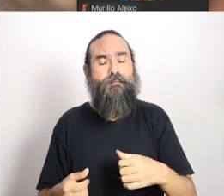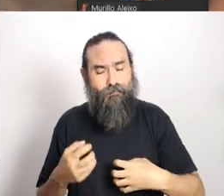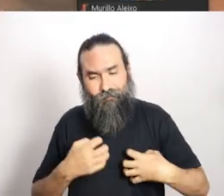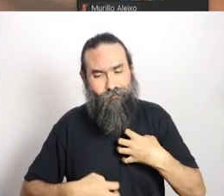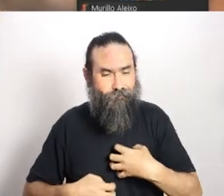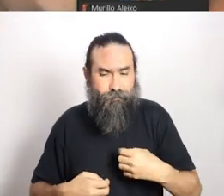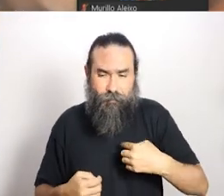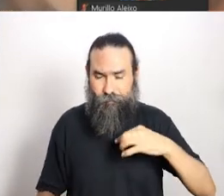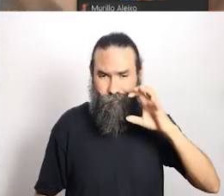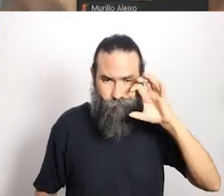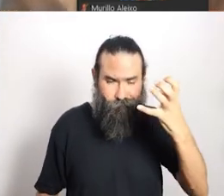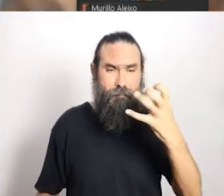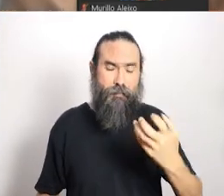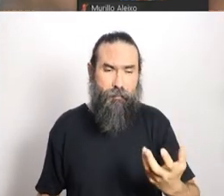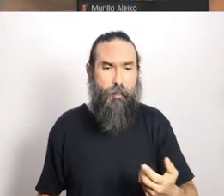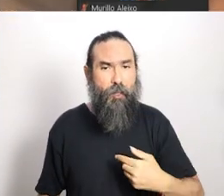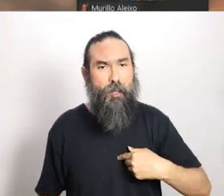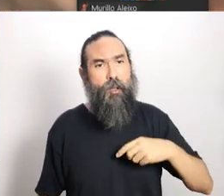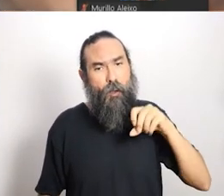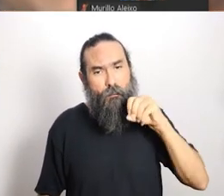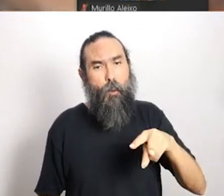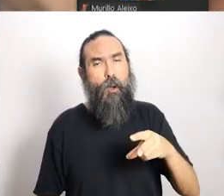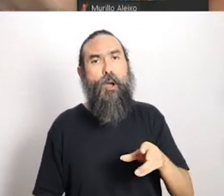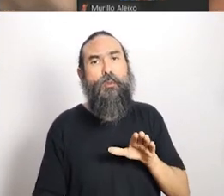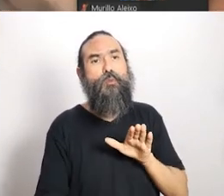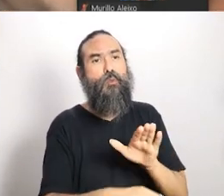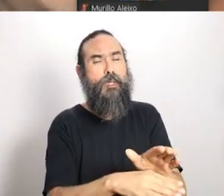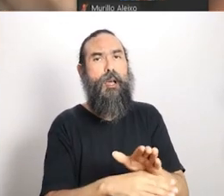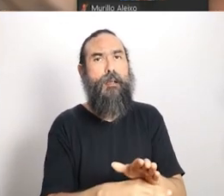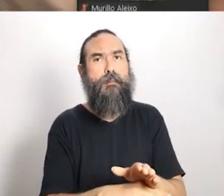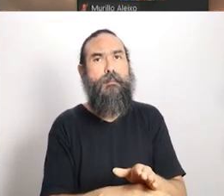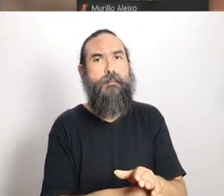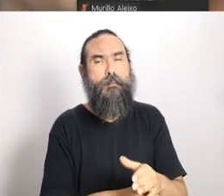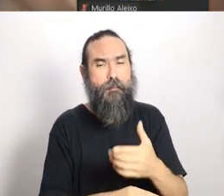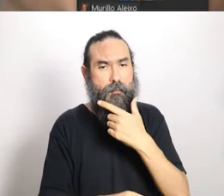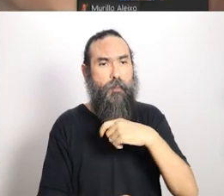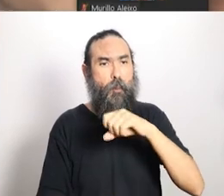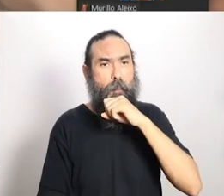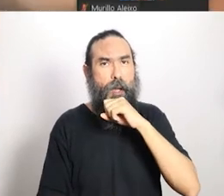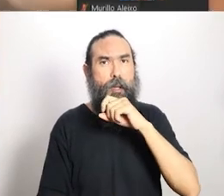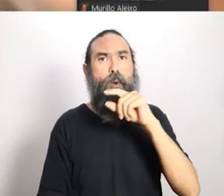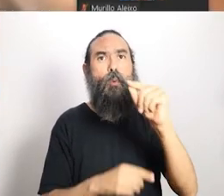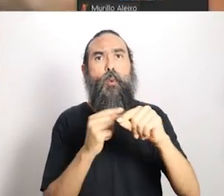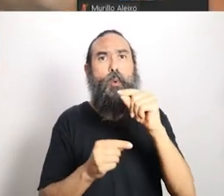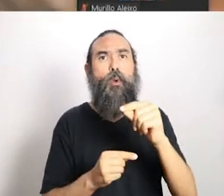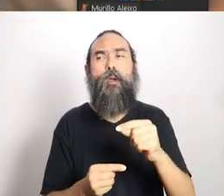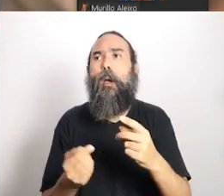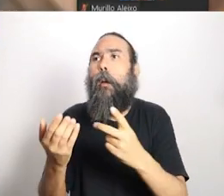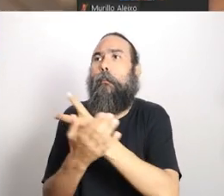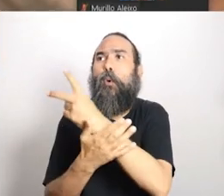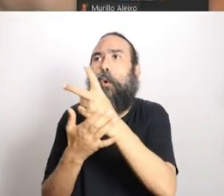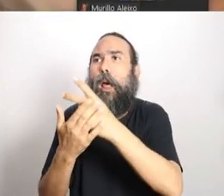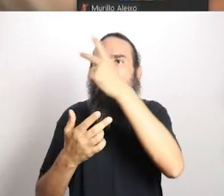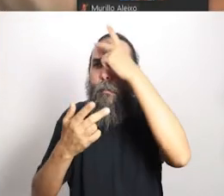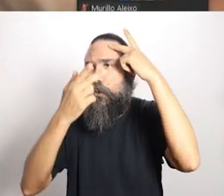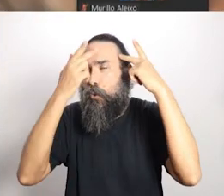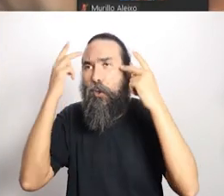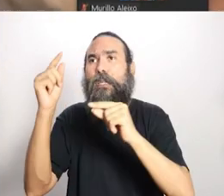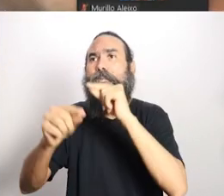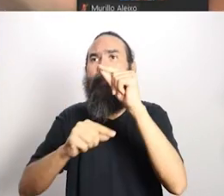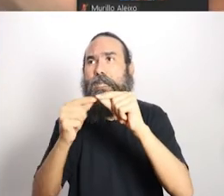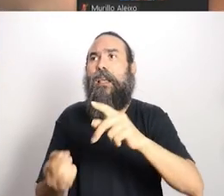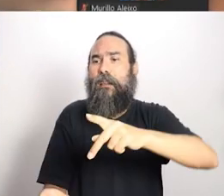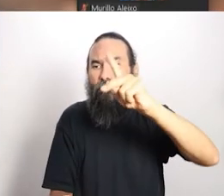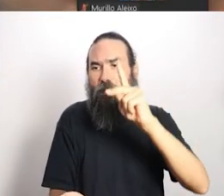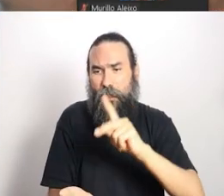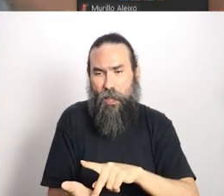mais me motivaram a entrar nesse processo e buscar o nosso público, buscar quem, de fato,